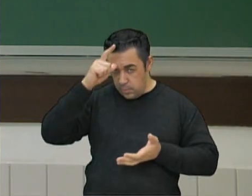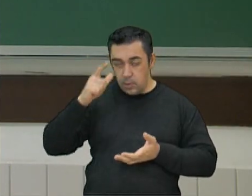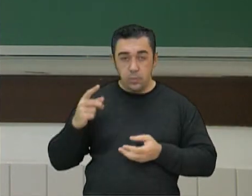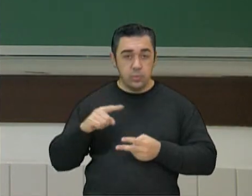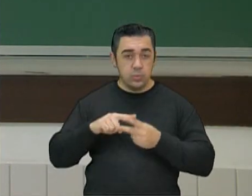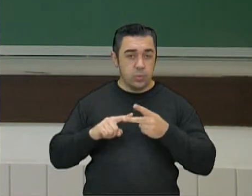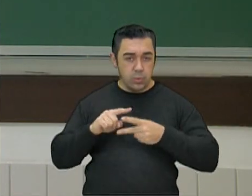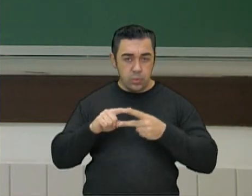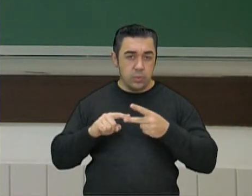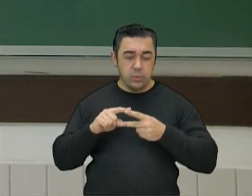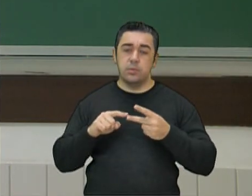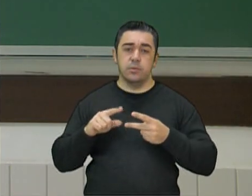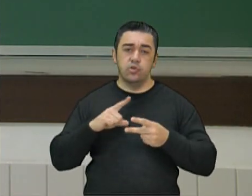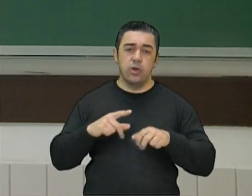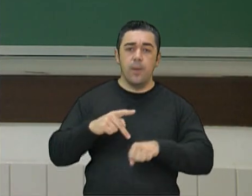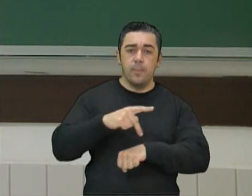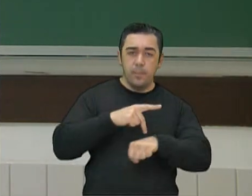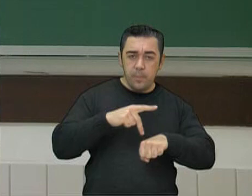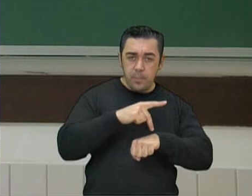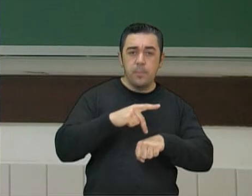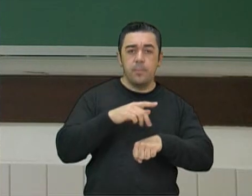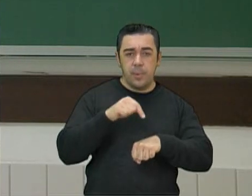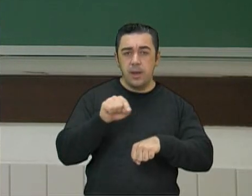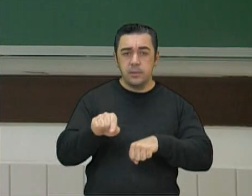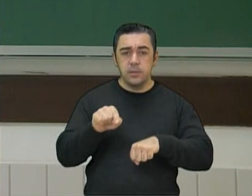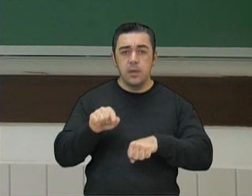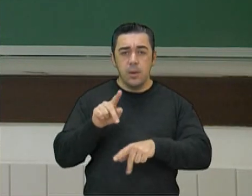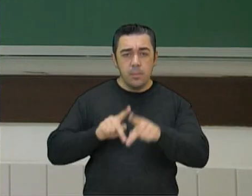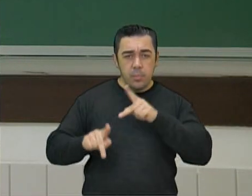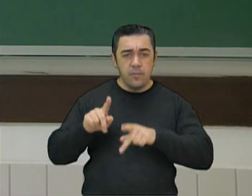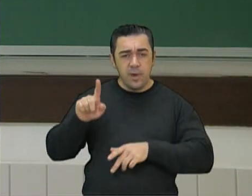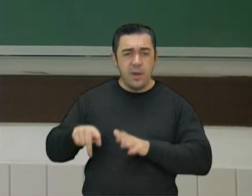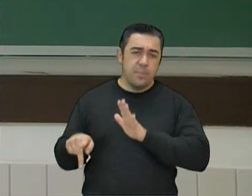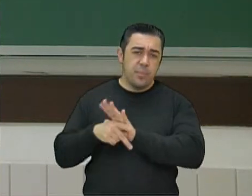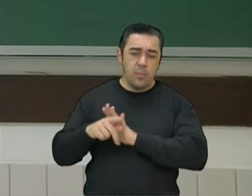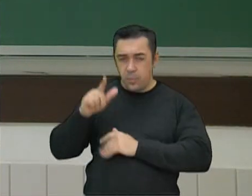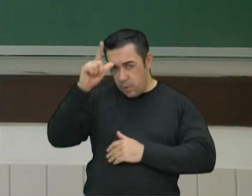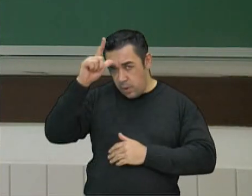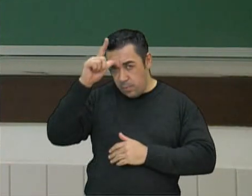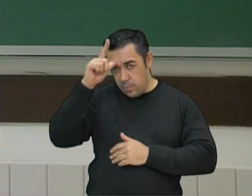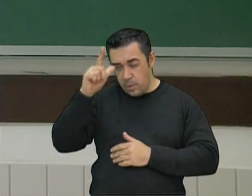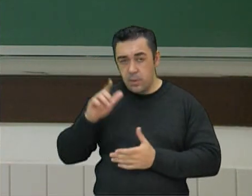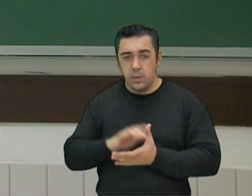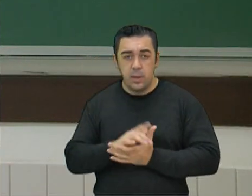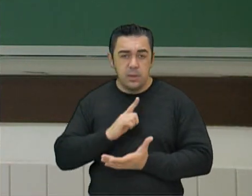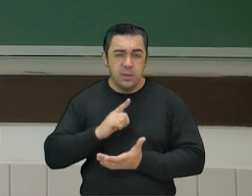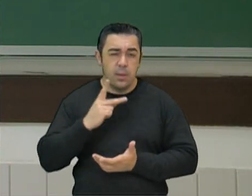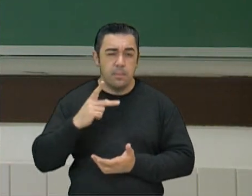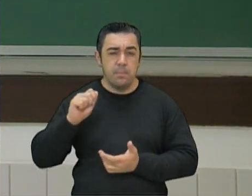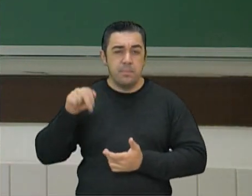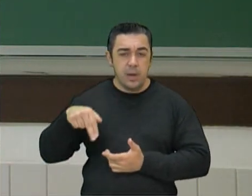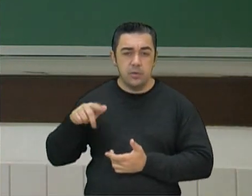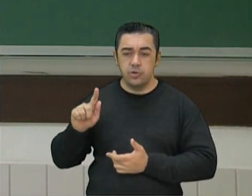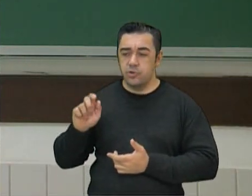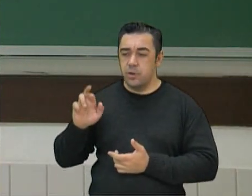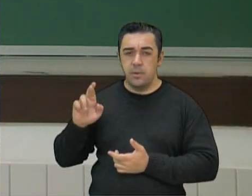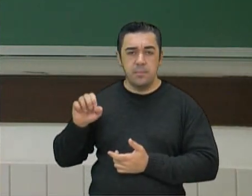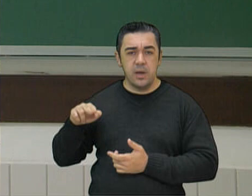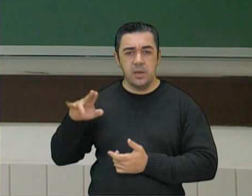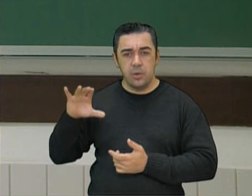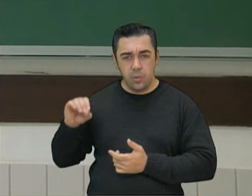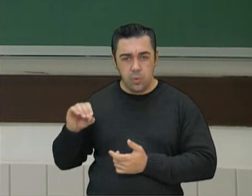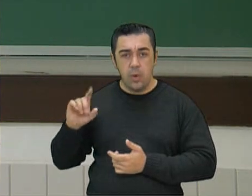e Sudetos, com uma população de origem germânica. Então, dentro desse pan-germanismo, criar a grande